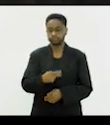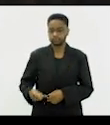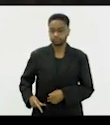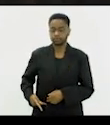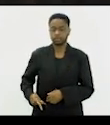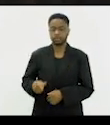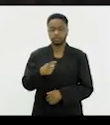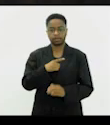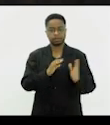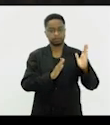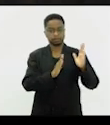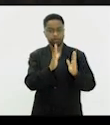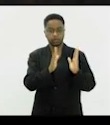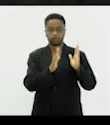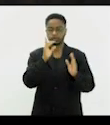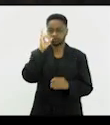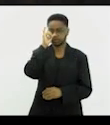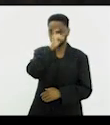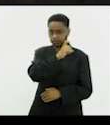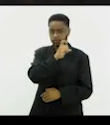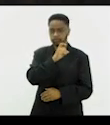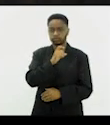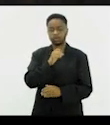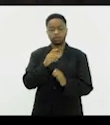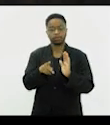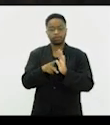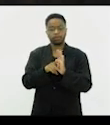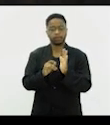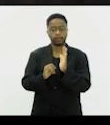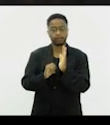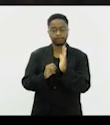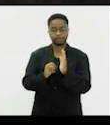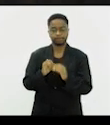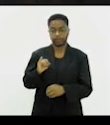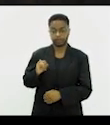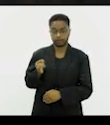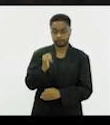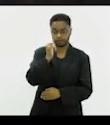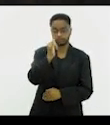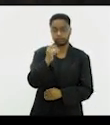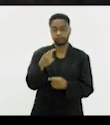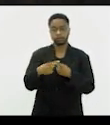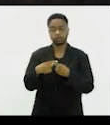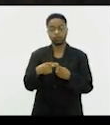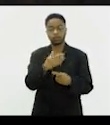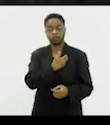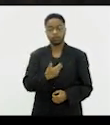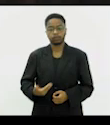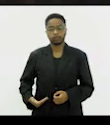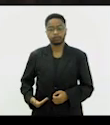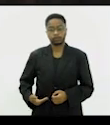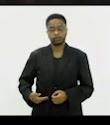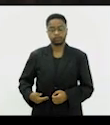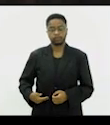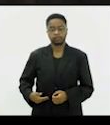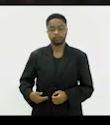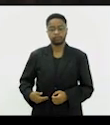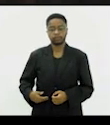períodos difíceis de inflação. O governo militar entregou ao